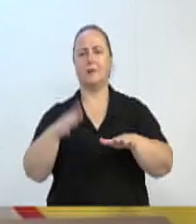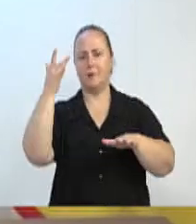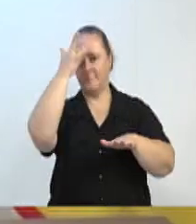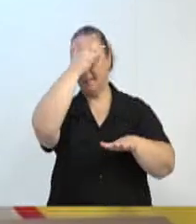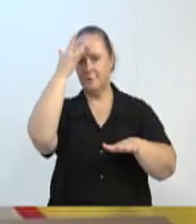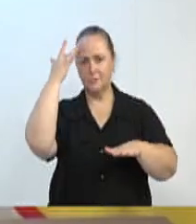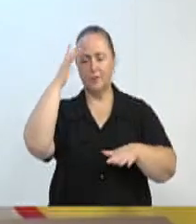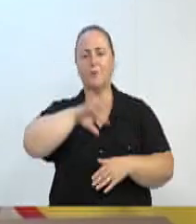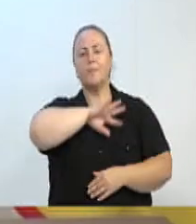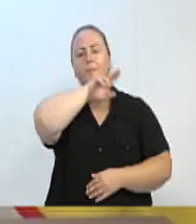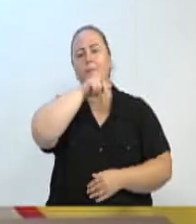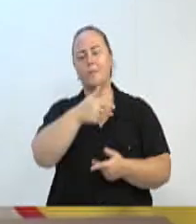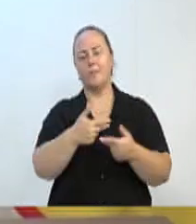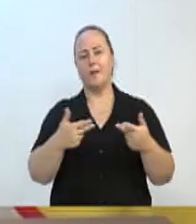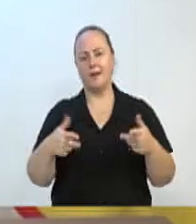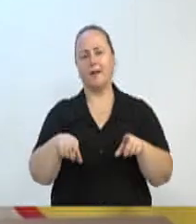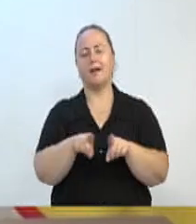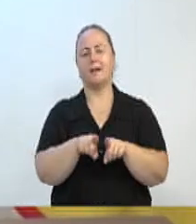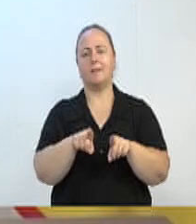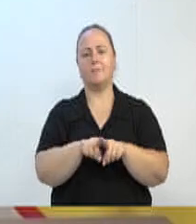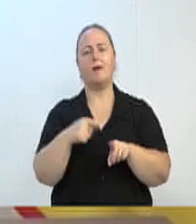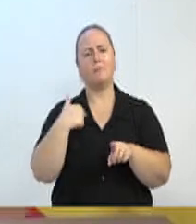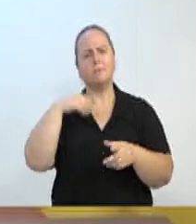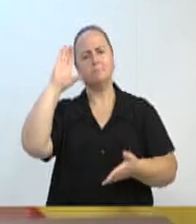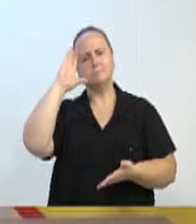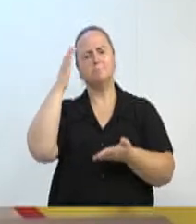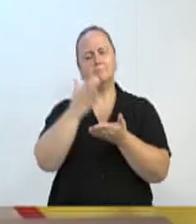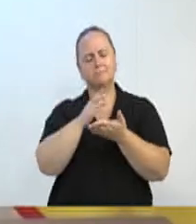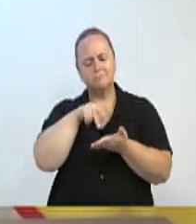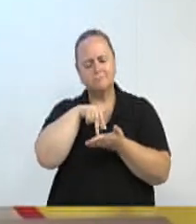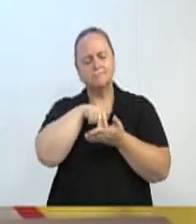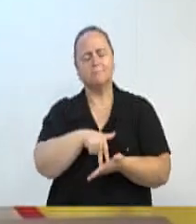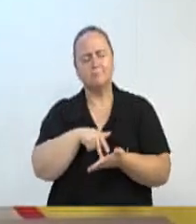pessoas e para os animais é isso que a gente acredita e é por isso que a gente segue batalhando Obrigado a todos e a todas